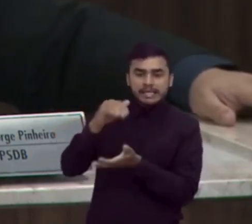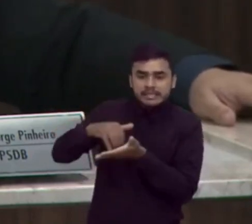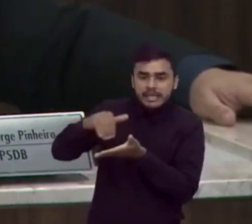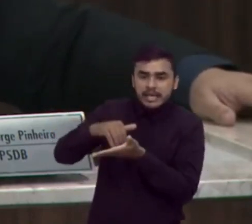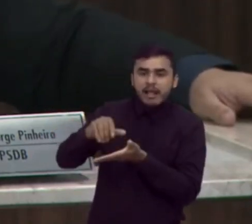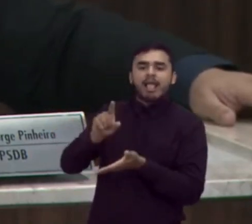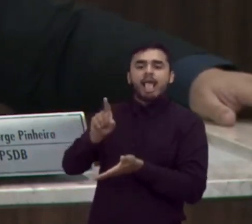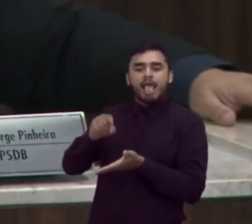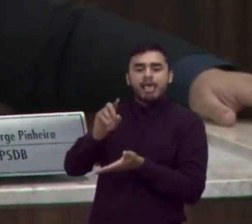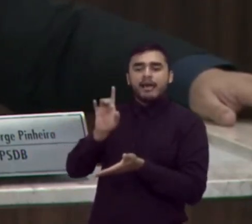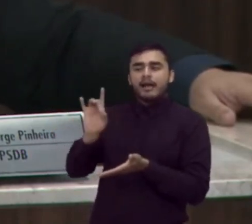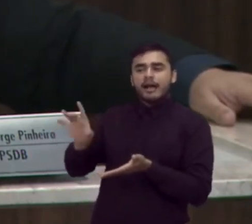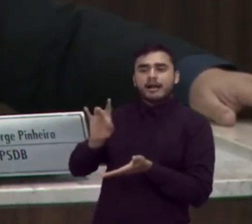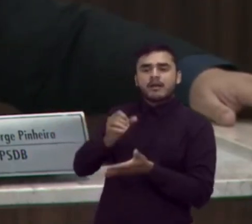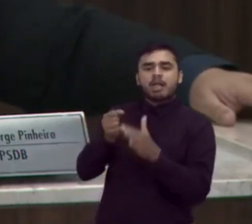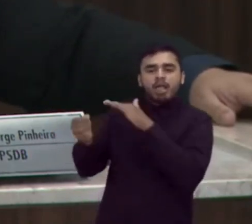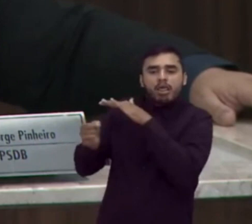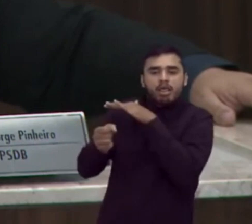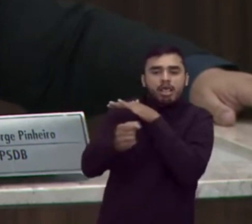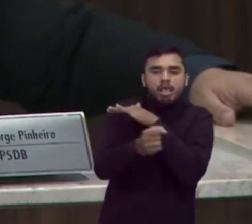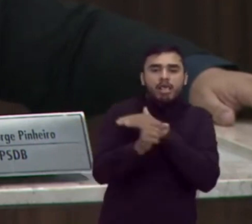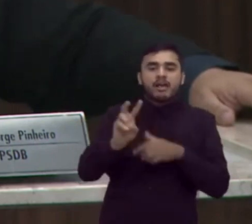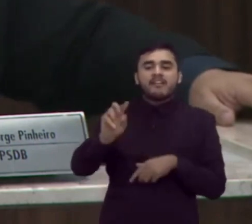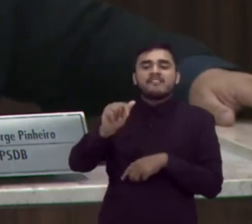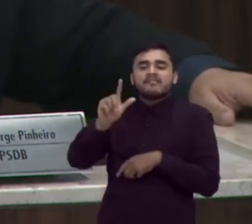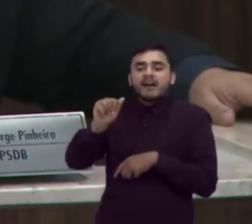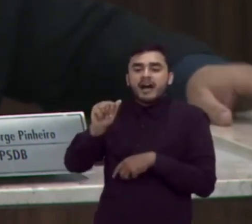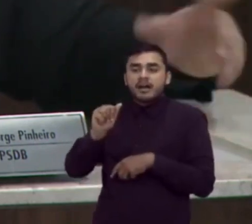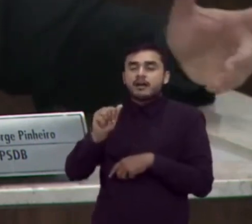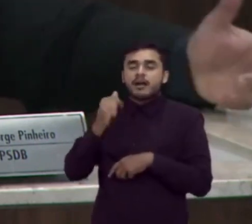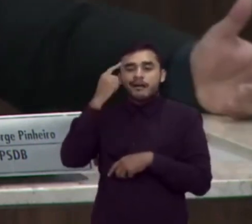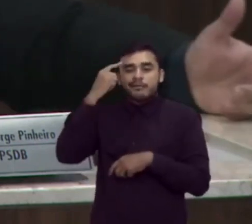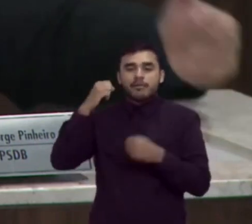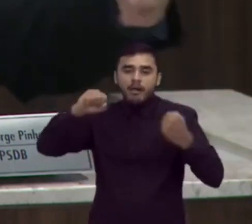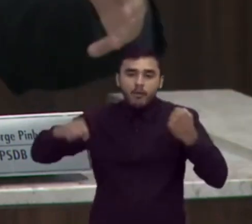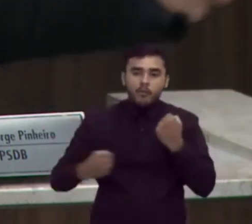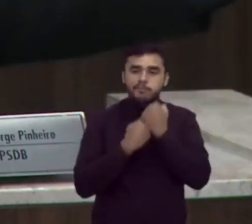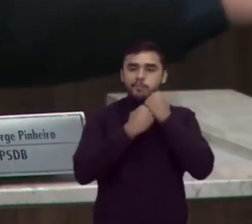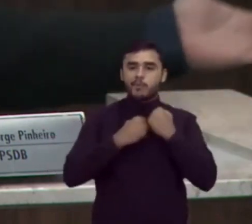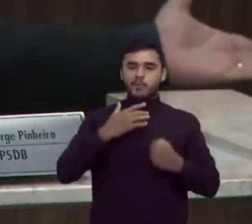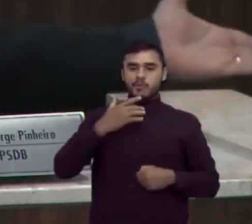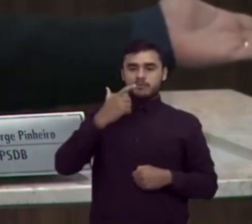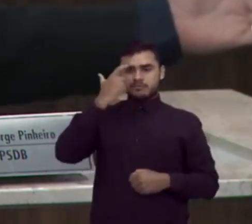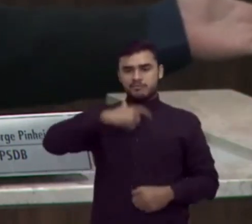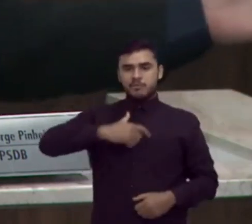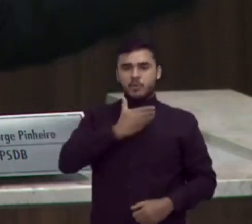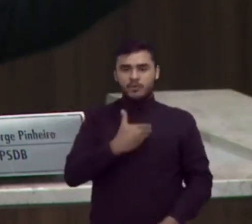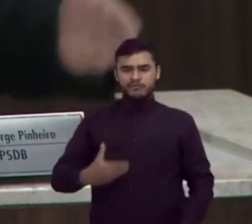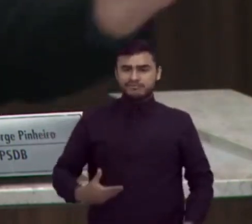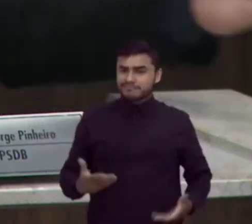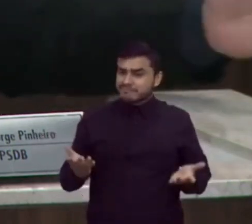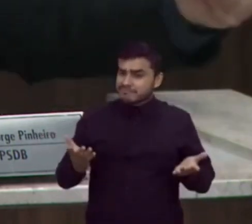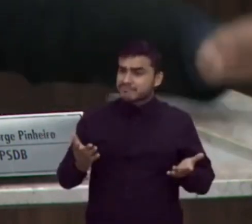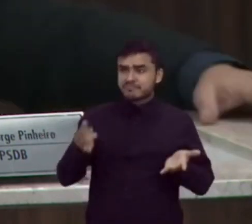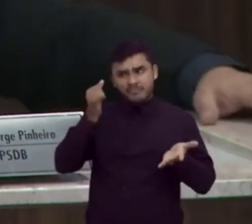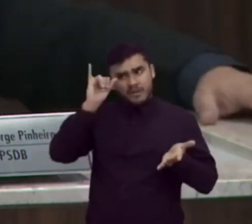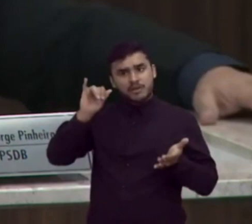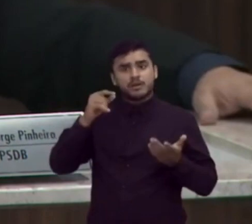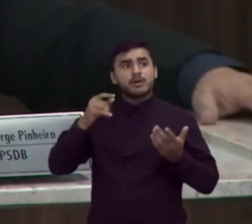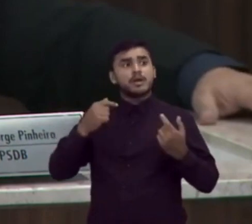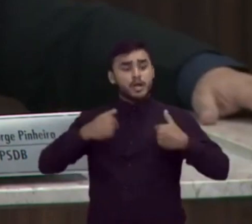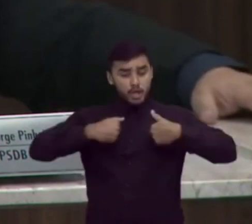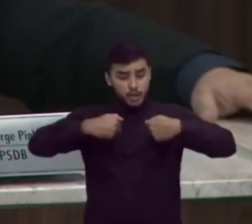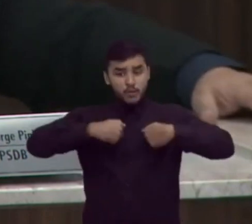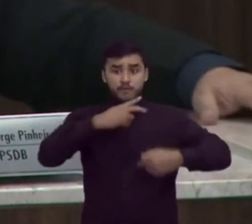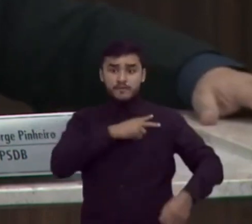Assembleia Legislativa, muito embora a Câmara de Vereadores não vote, nós precisamos reverberar, uma vez que a gente não está vendo a imprensa